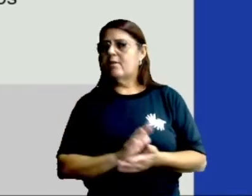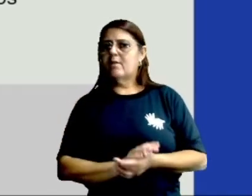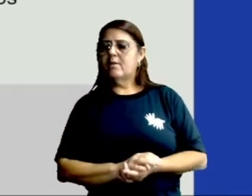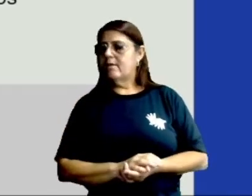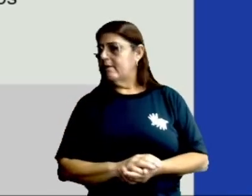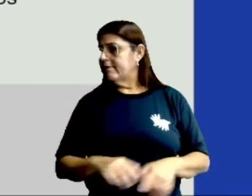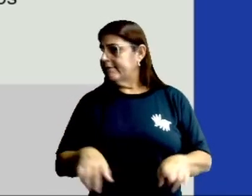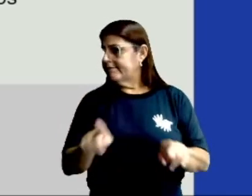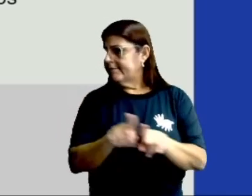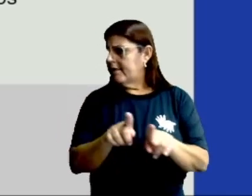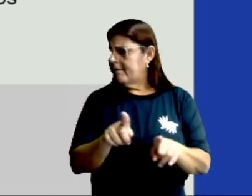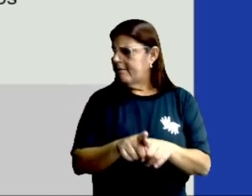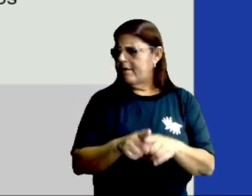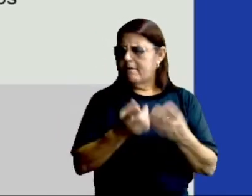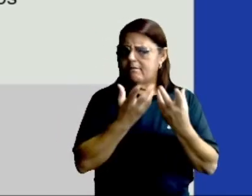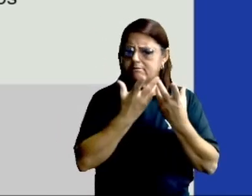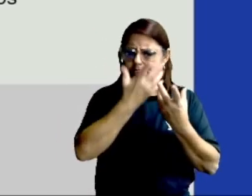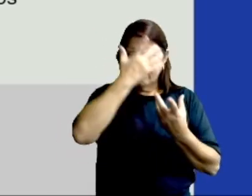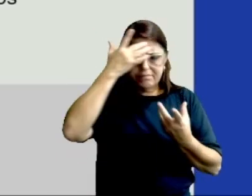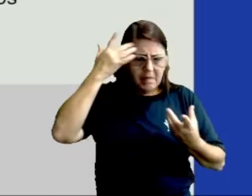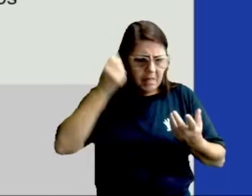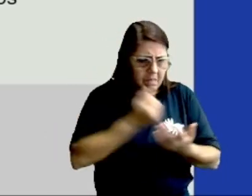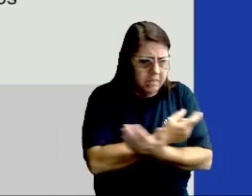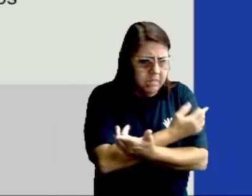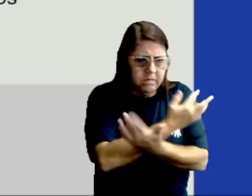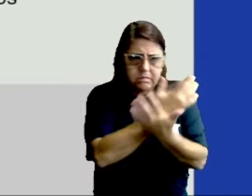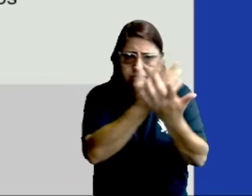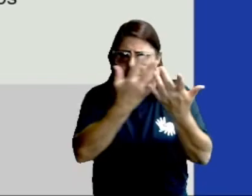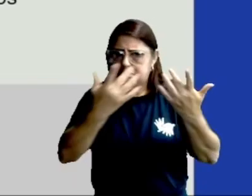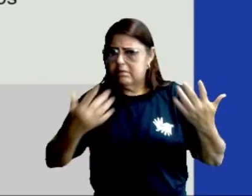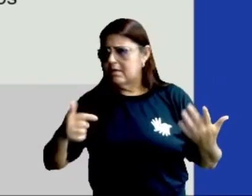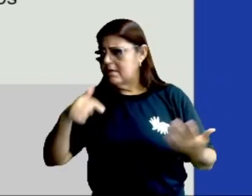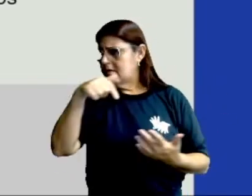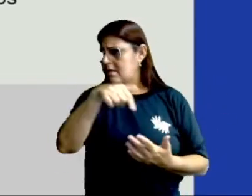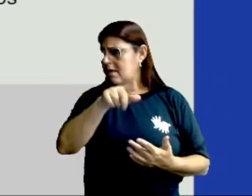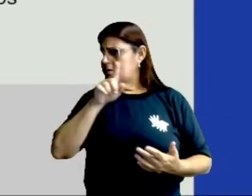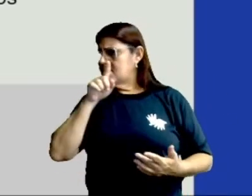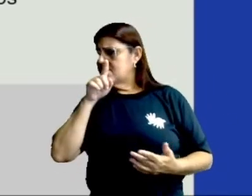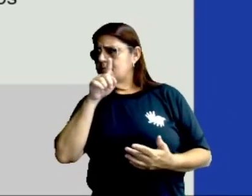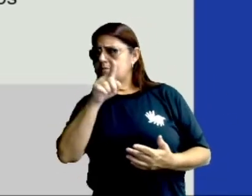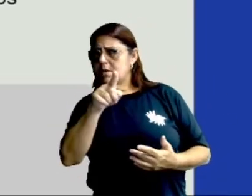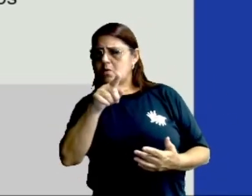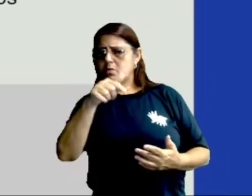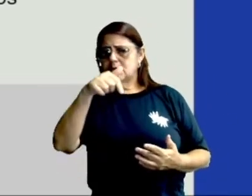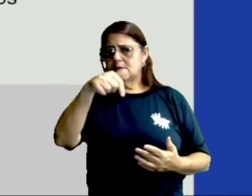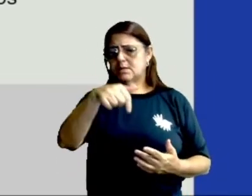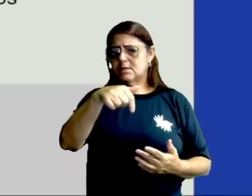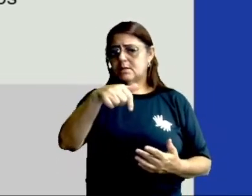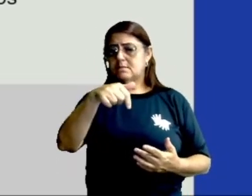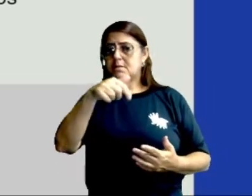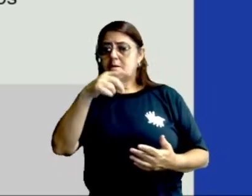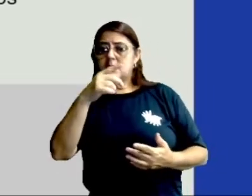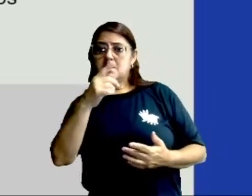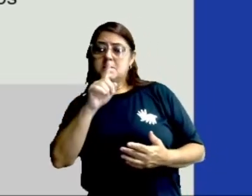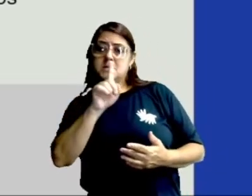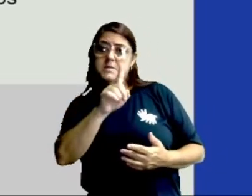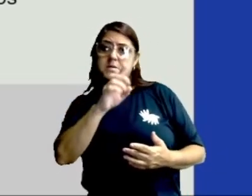né? Então eles dominaram esses 7 milhões de pessoas e esses 7 milhões de pessoas pertenciam a 100 grupos étnicos distintos,